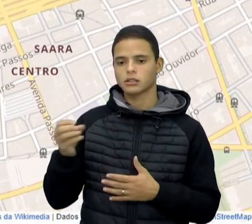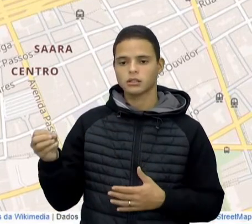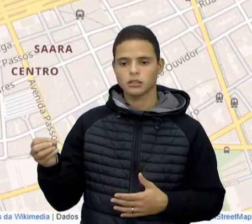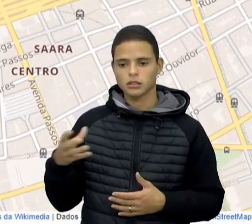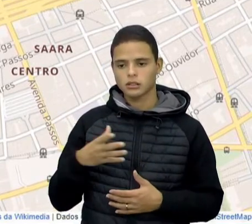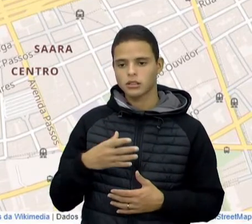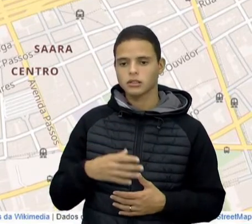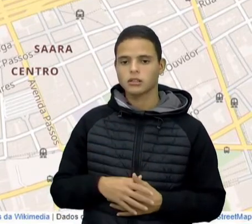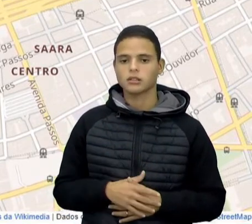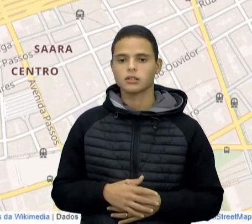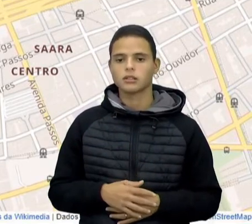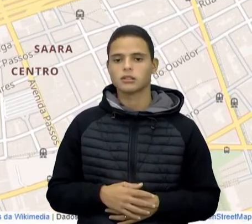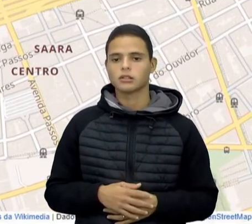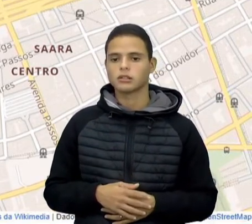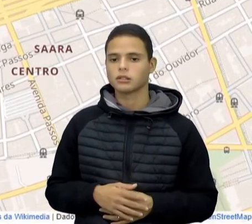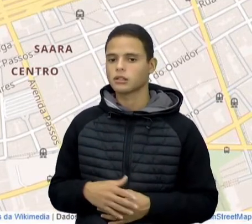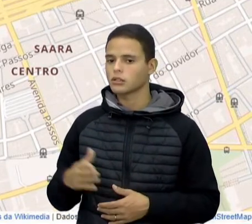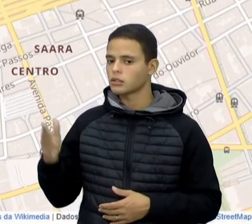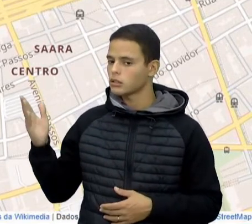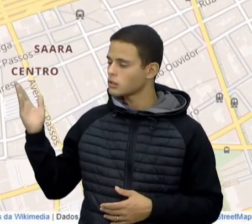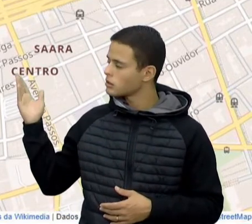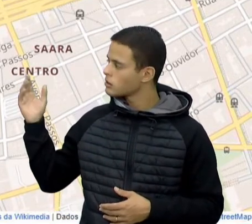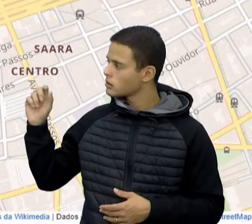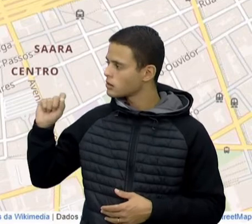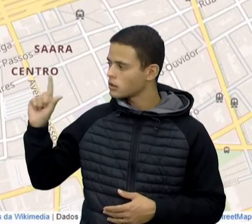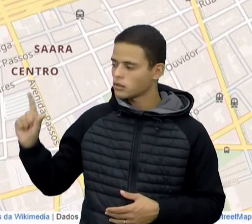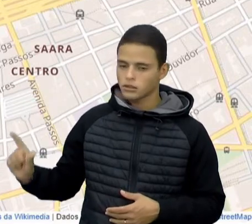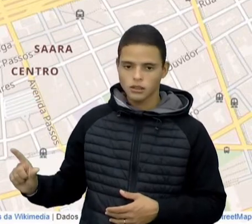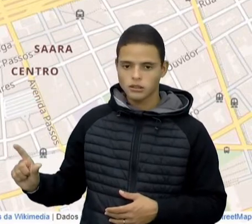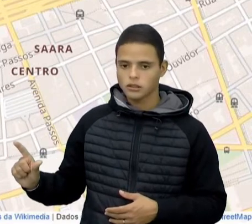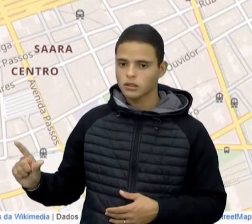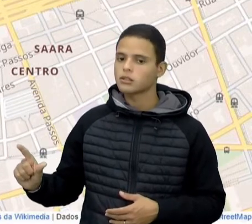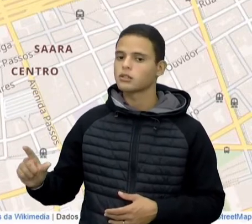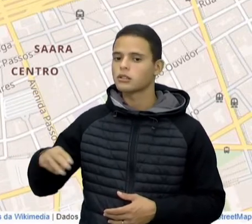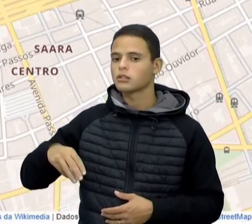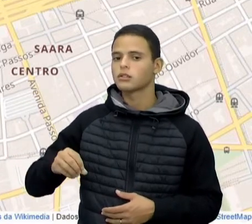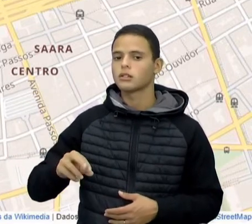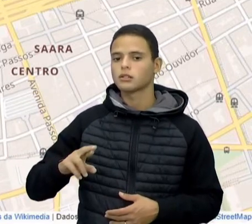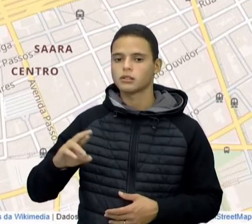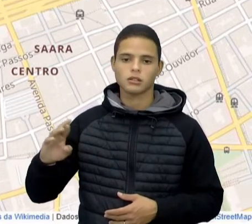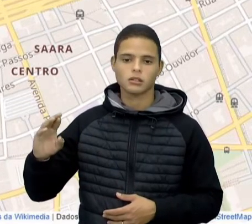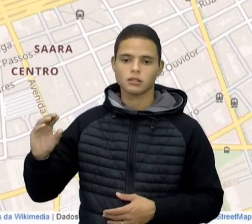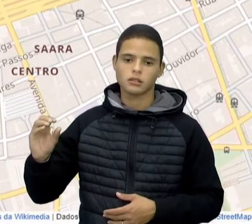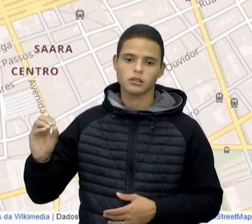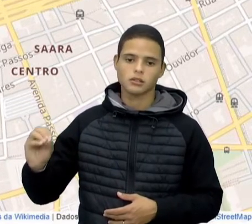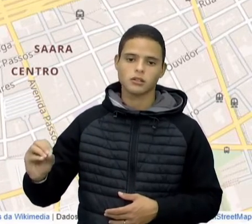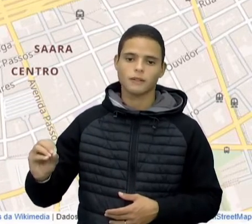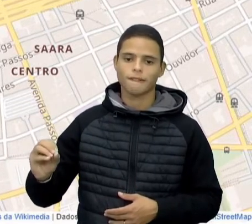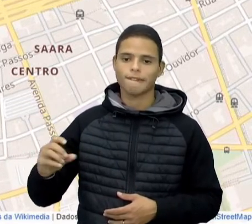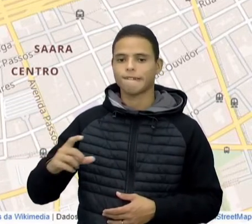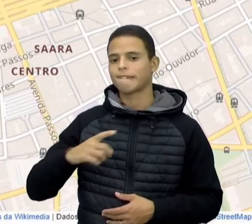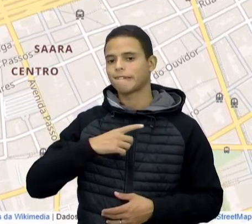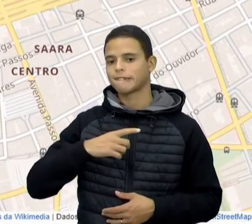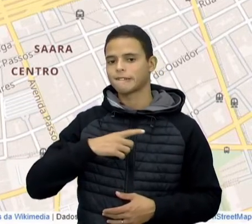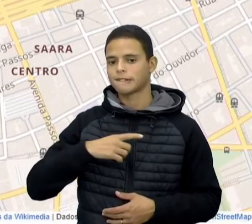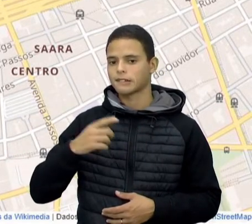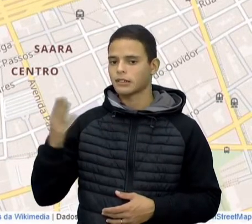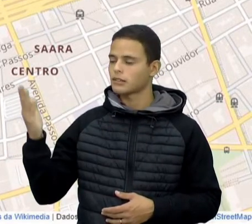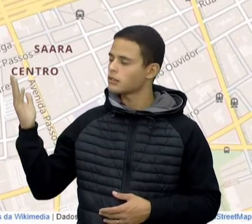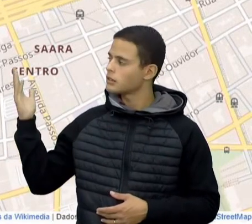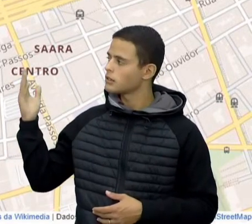né? E o Morro da Providência é esta área aqui em azul que está piscando